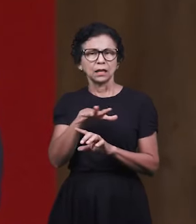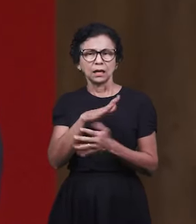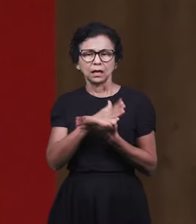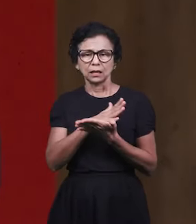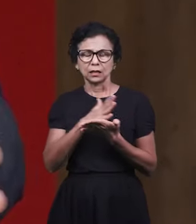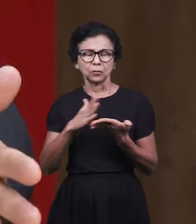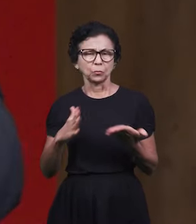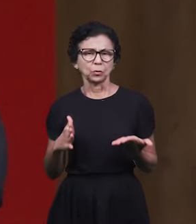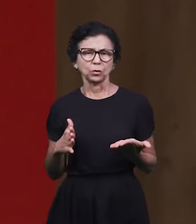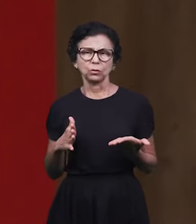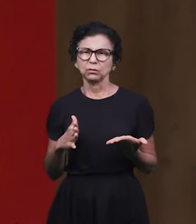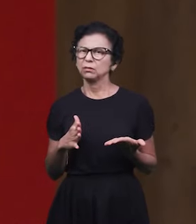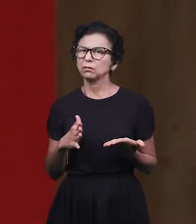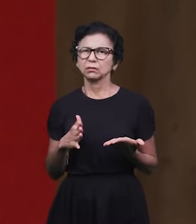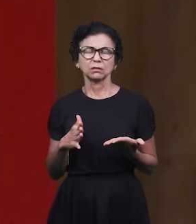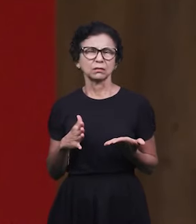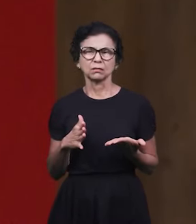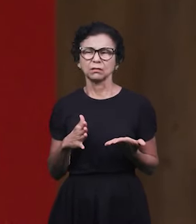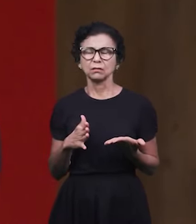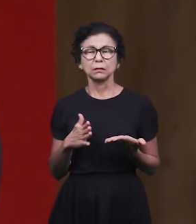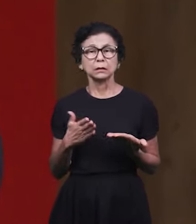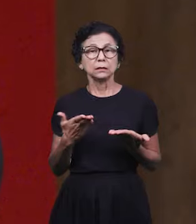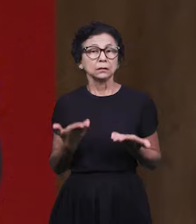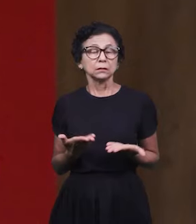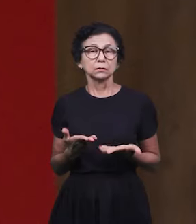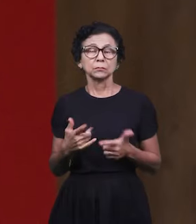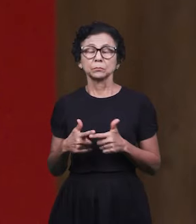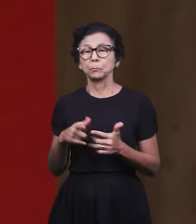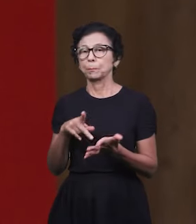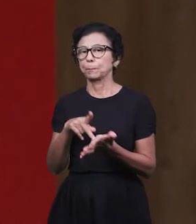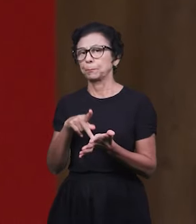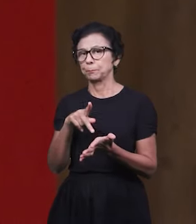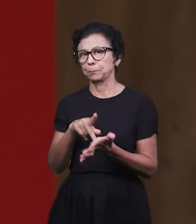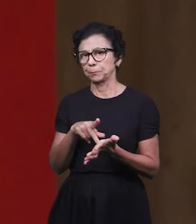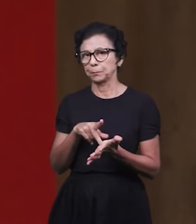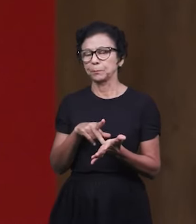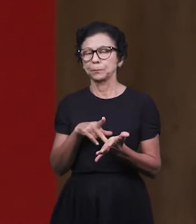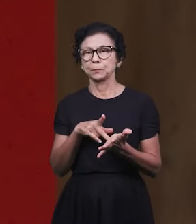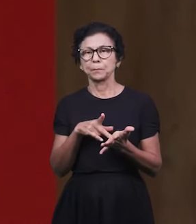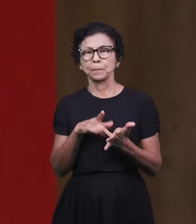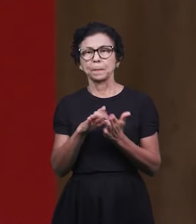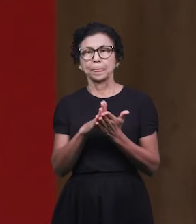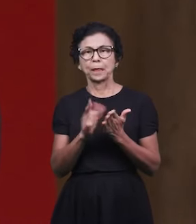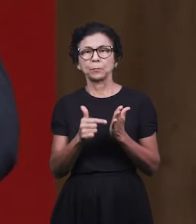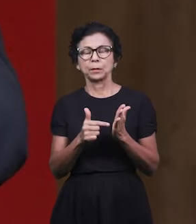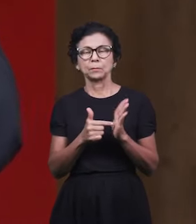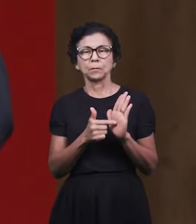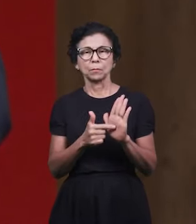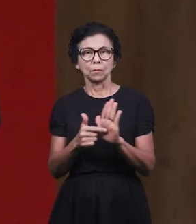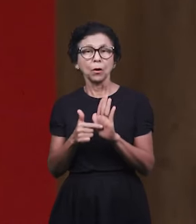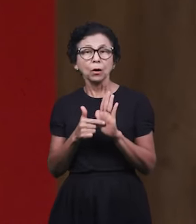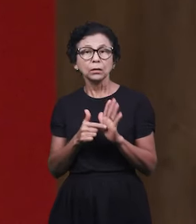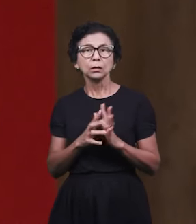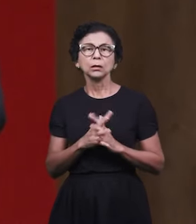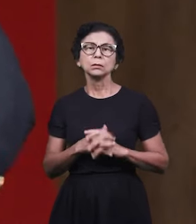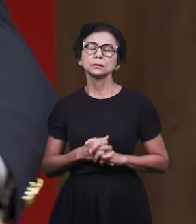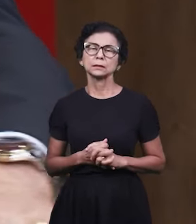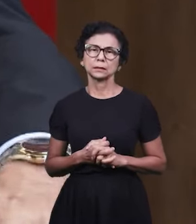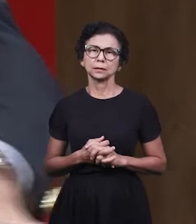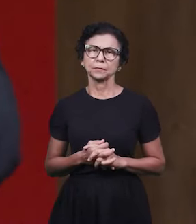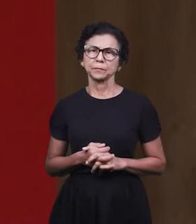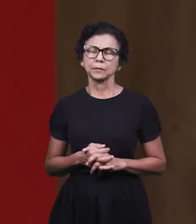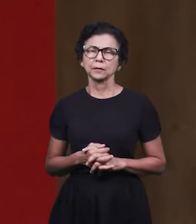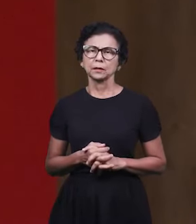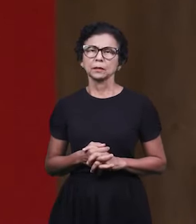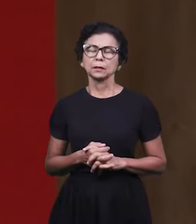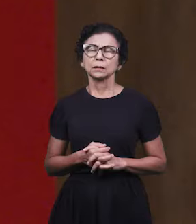absurdo, até um desvio da fé, porque na verdade o que a Bíblia diz é que isso vai acabar com o arrebatamento